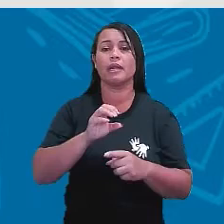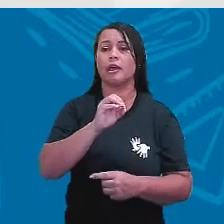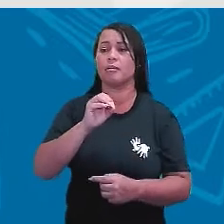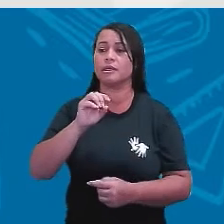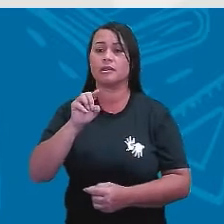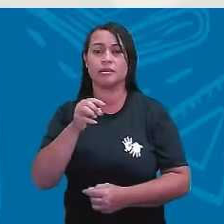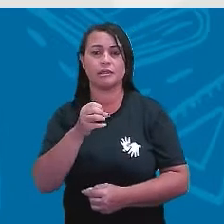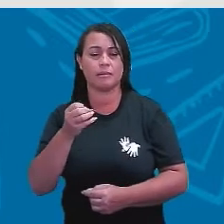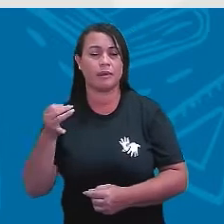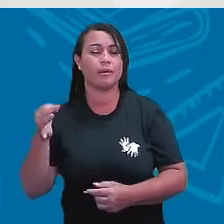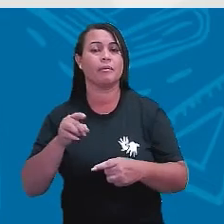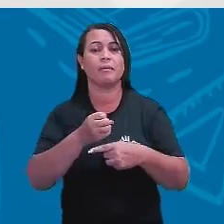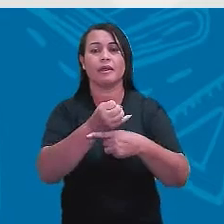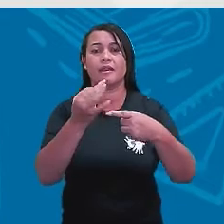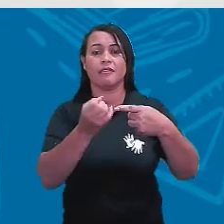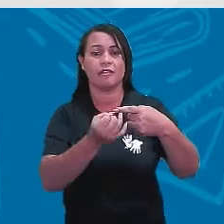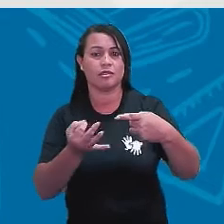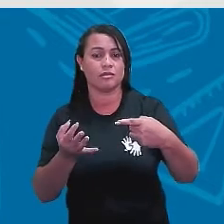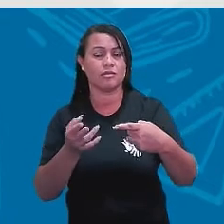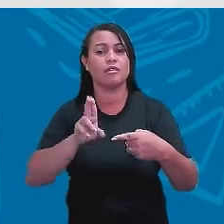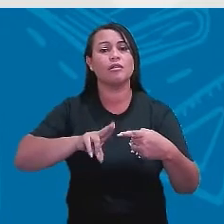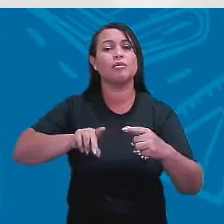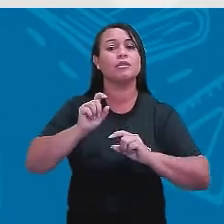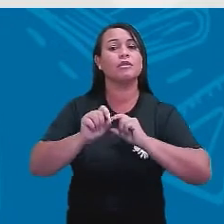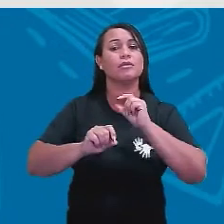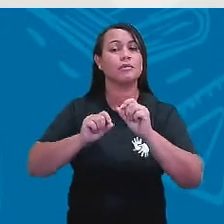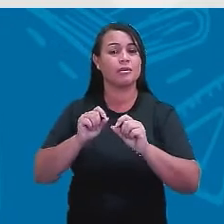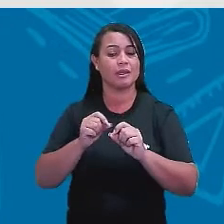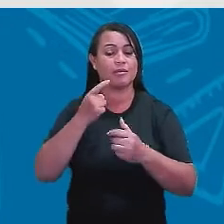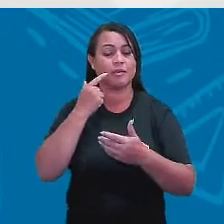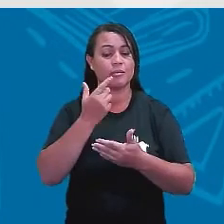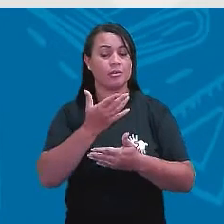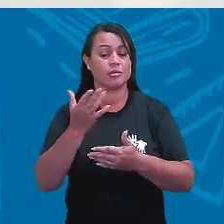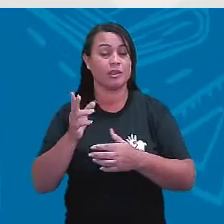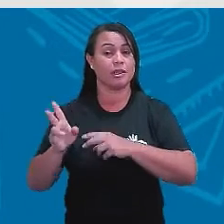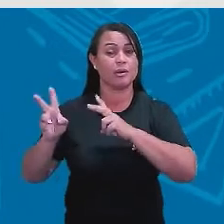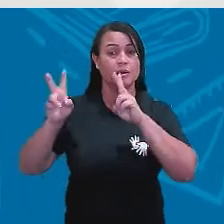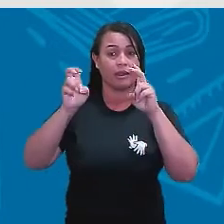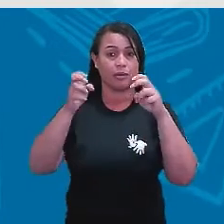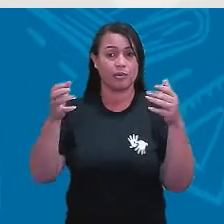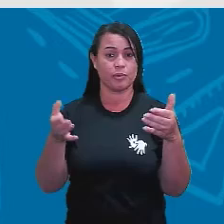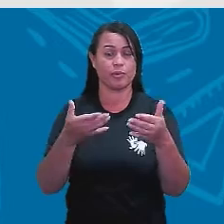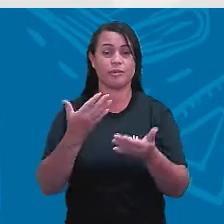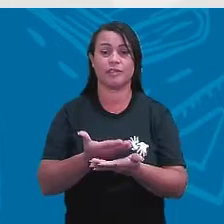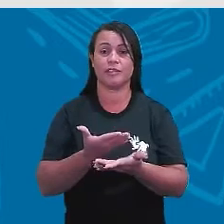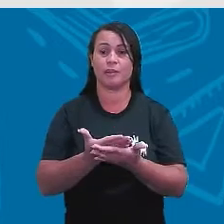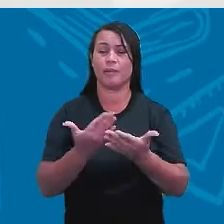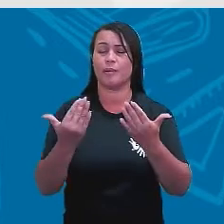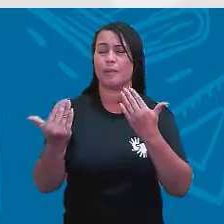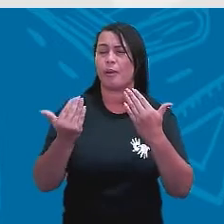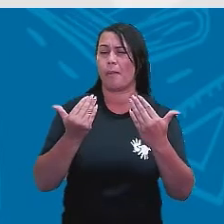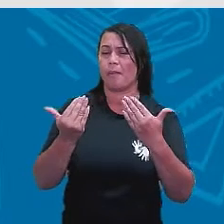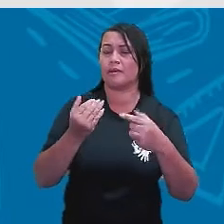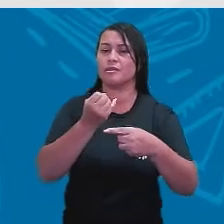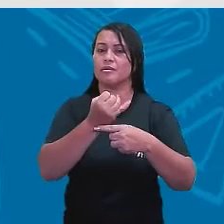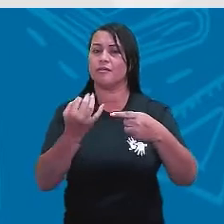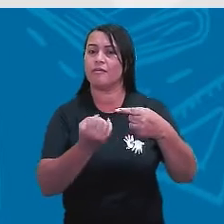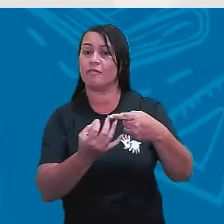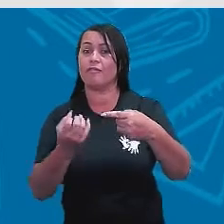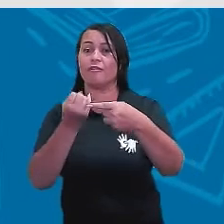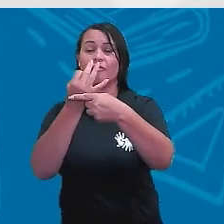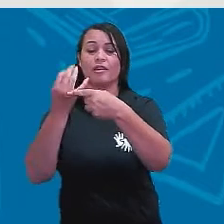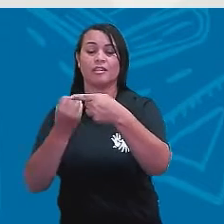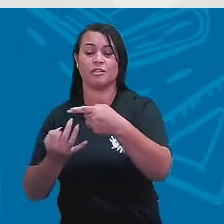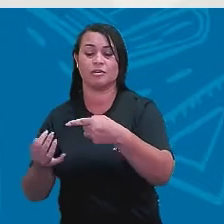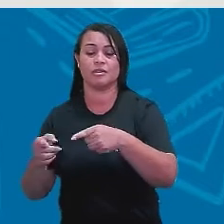na fracionária, utilizando a noção de equivalência. E o tema da nossa aula: comparação de frações e fração